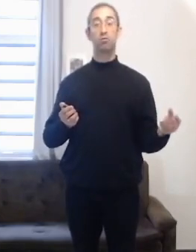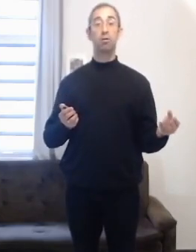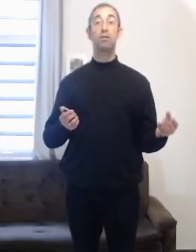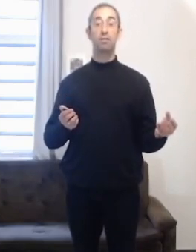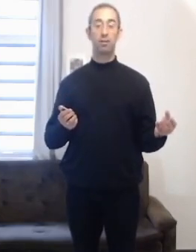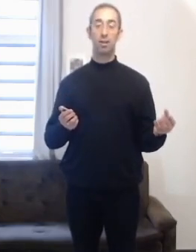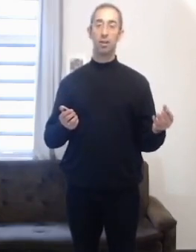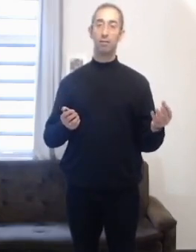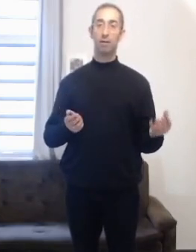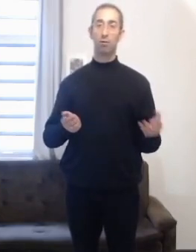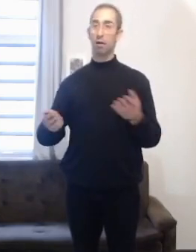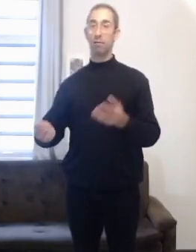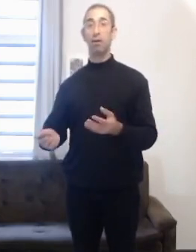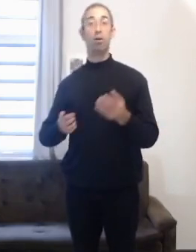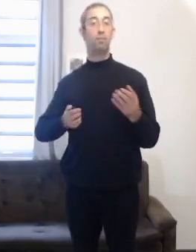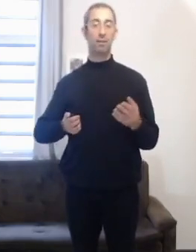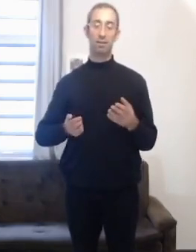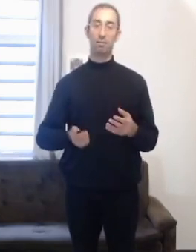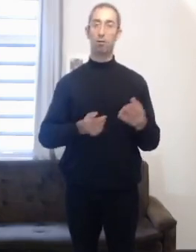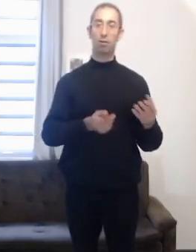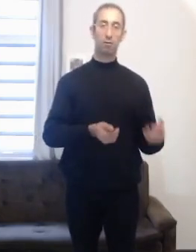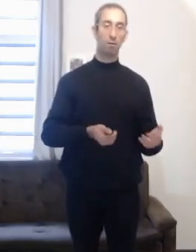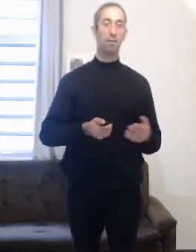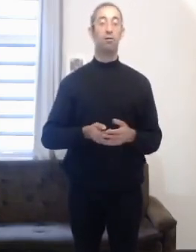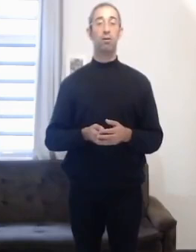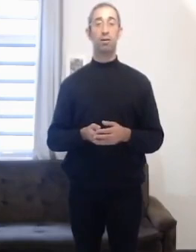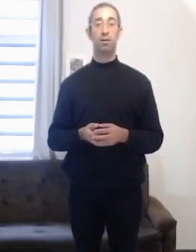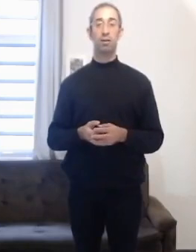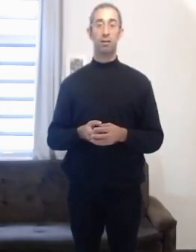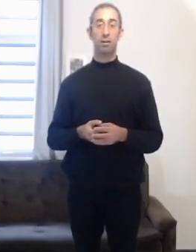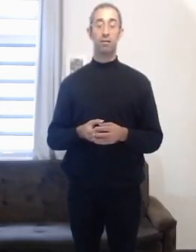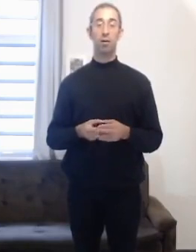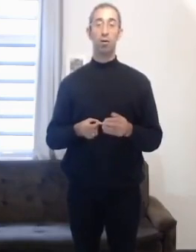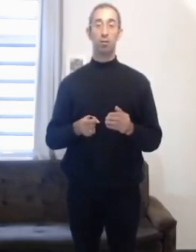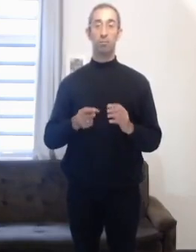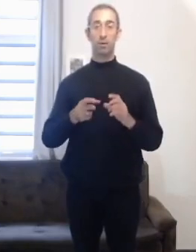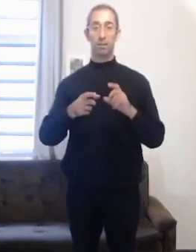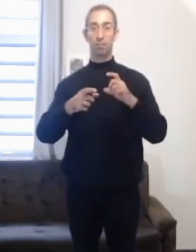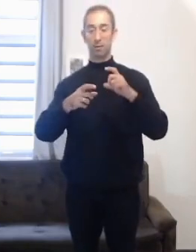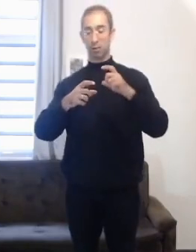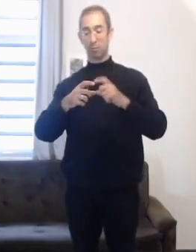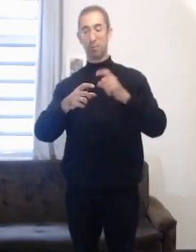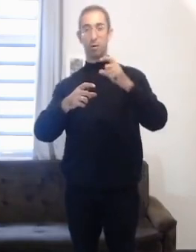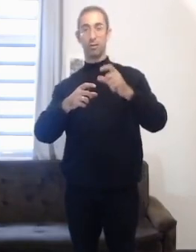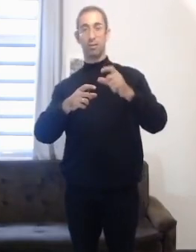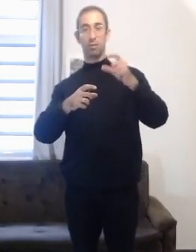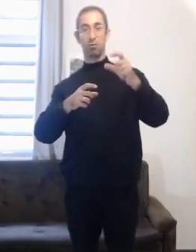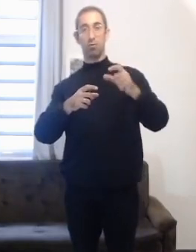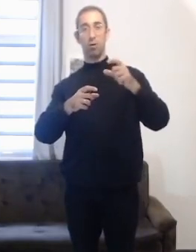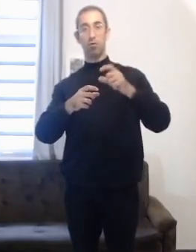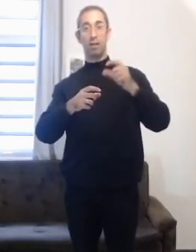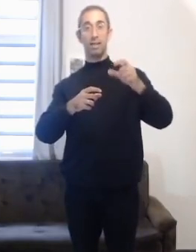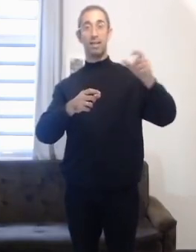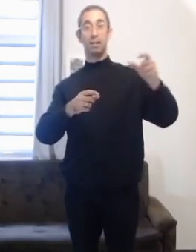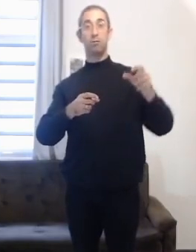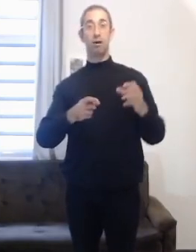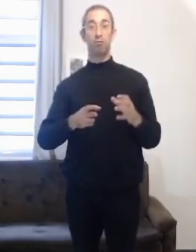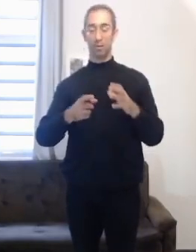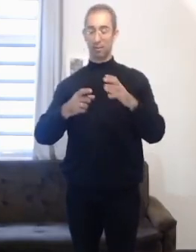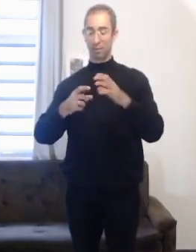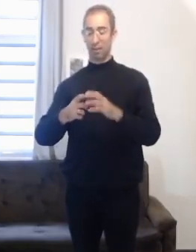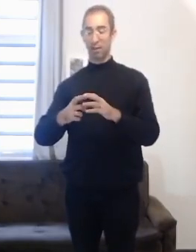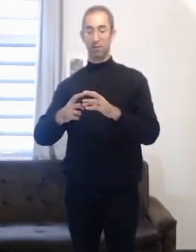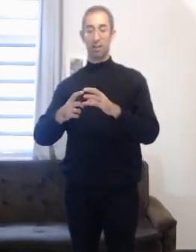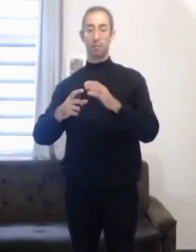dessas soluções e ver qual que é melhor, por exemplo, qual que não é melhor, né? Ou então, por exemplo, pode ser que uma hipótese esteja conectada